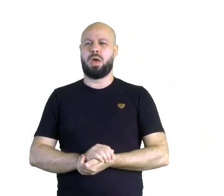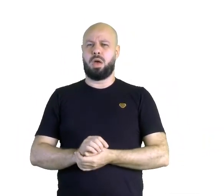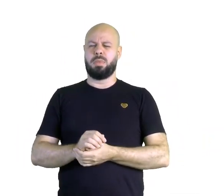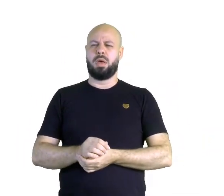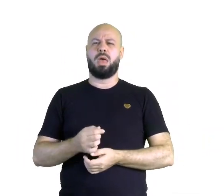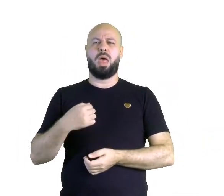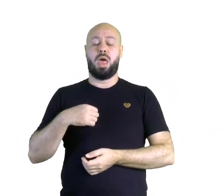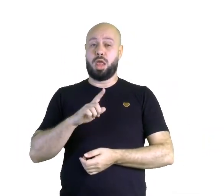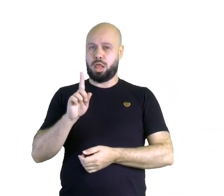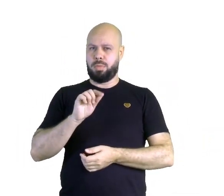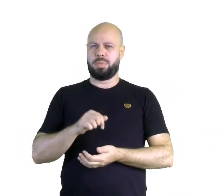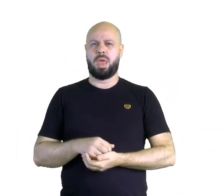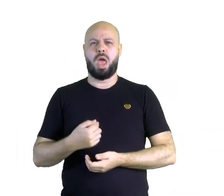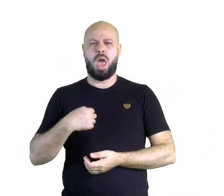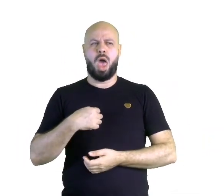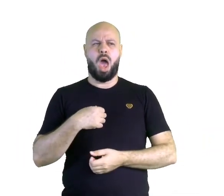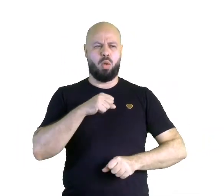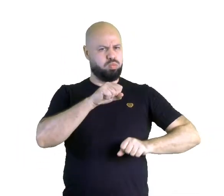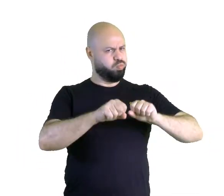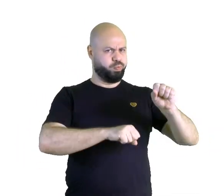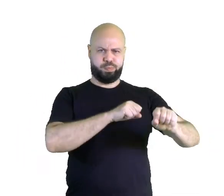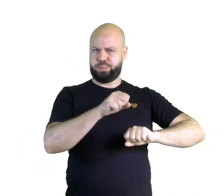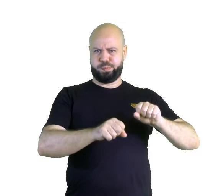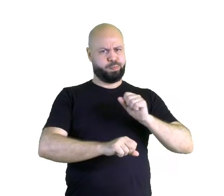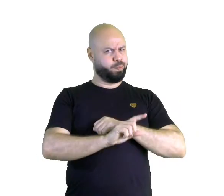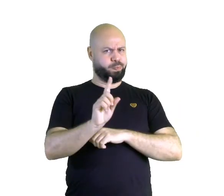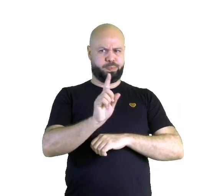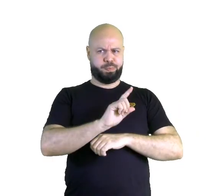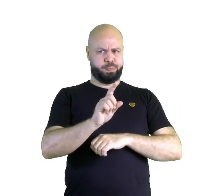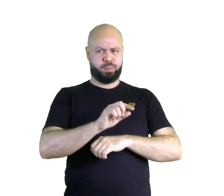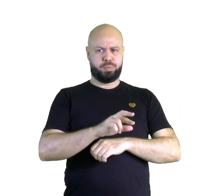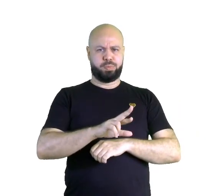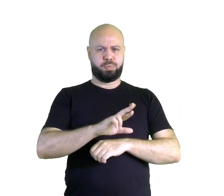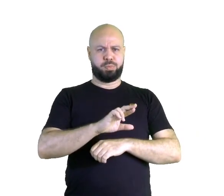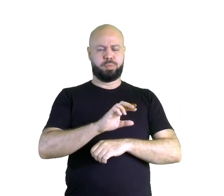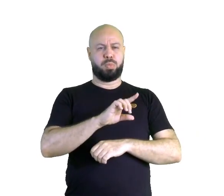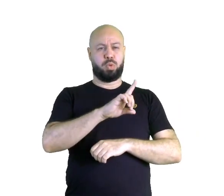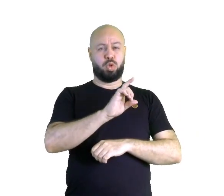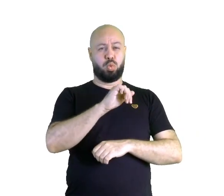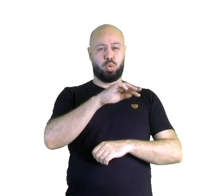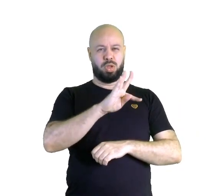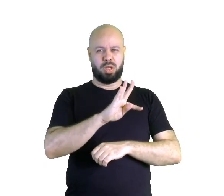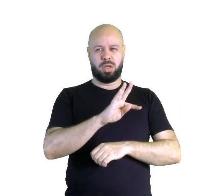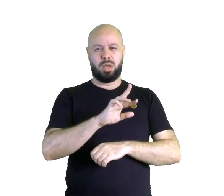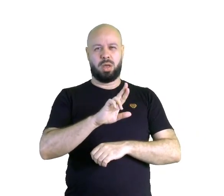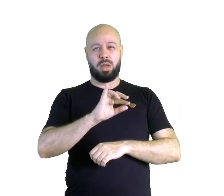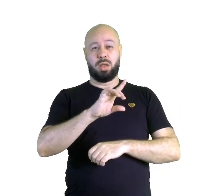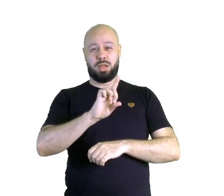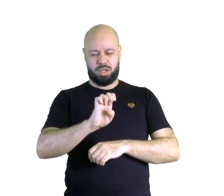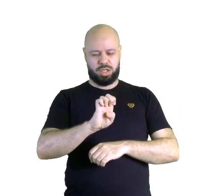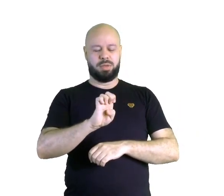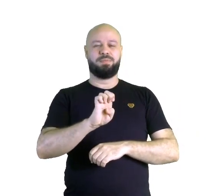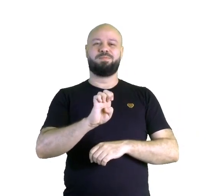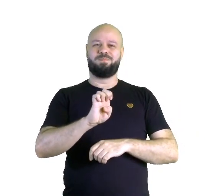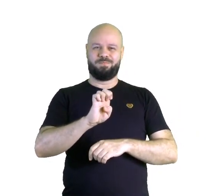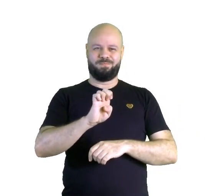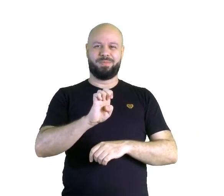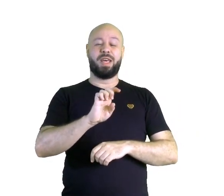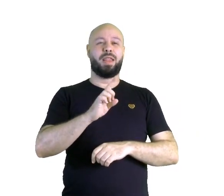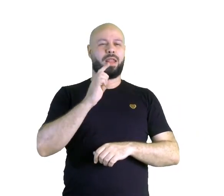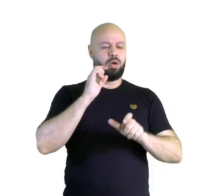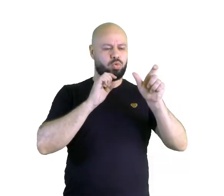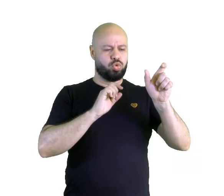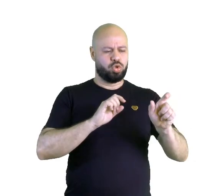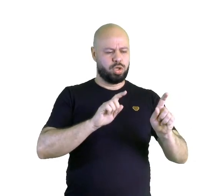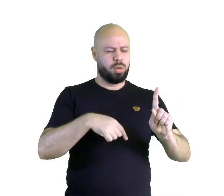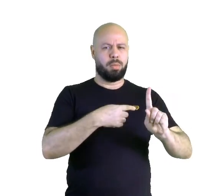a bicycle. I don't ride a bicycle. Observe que eu tenho o sujeito seguido do verbo auxiliar do